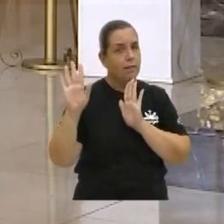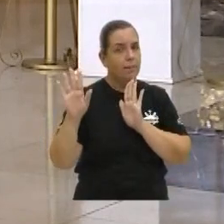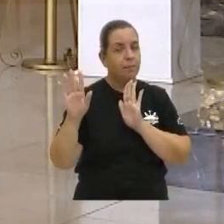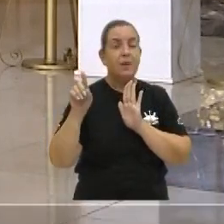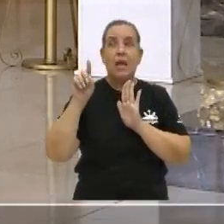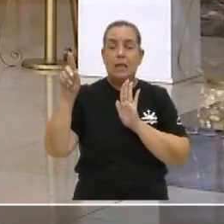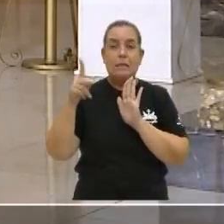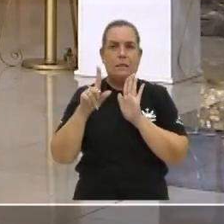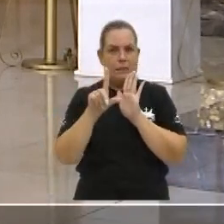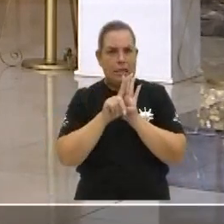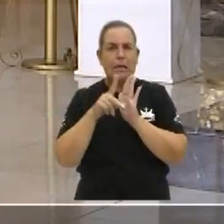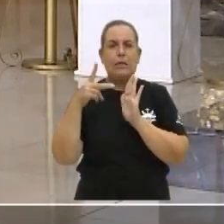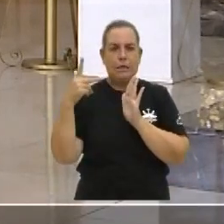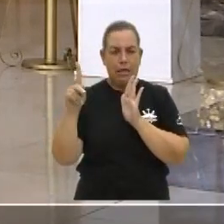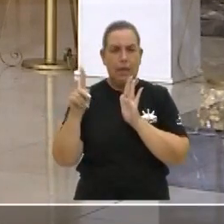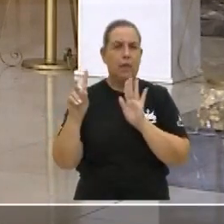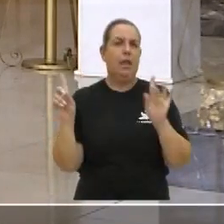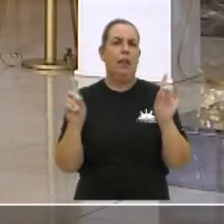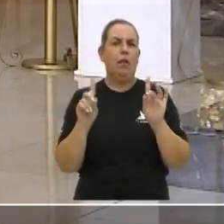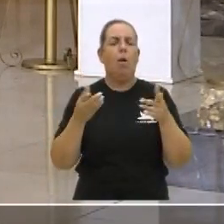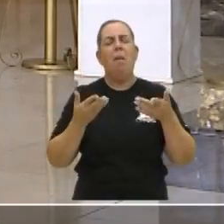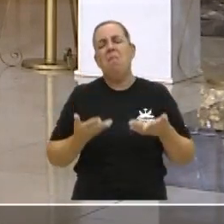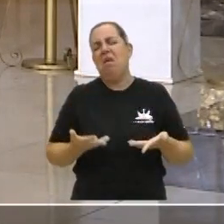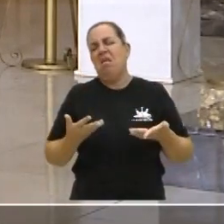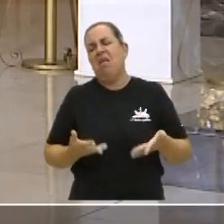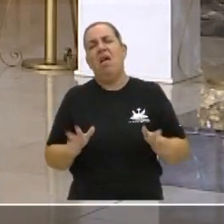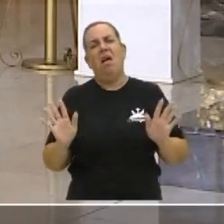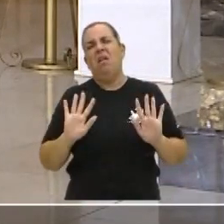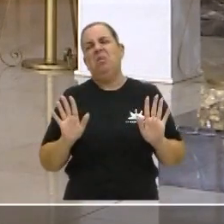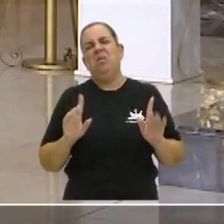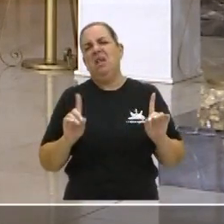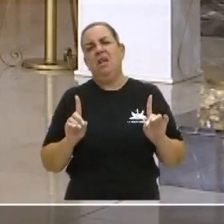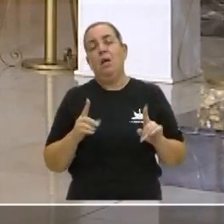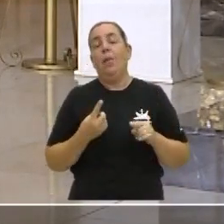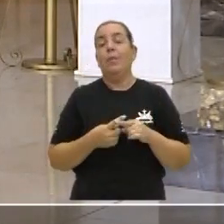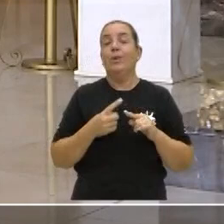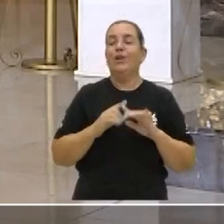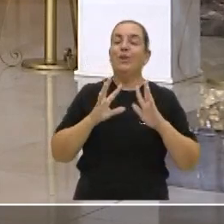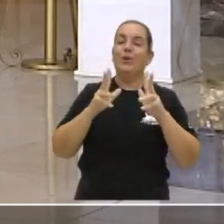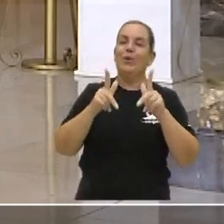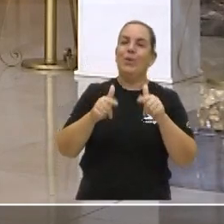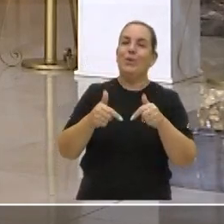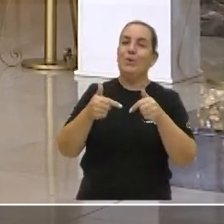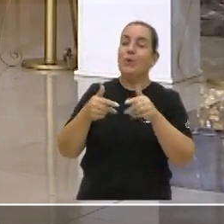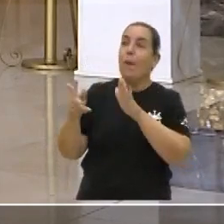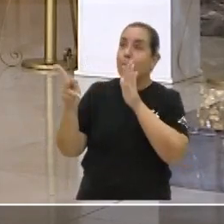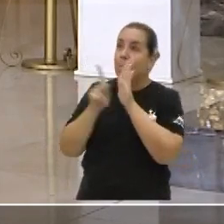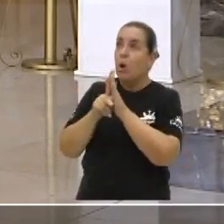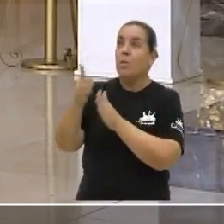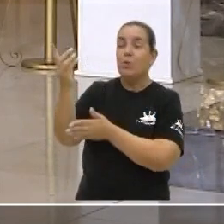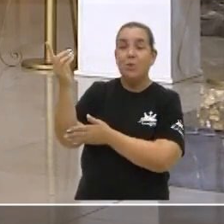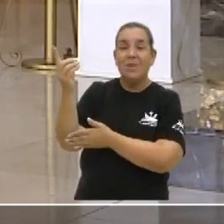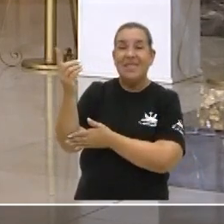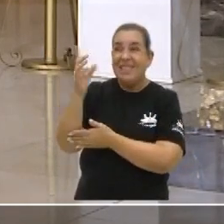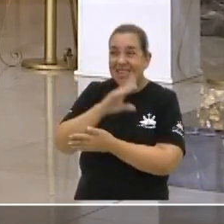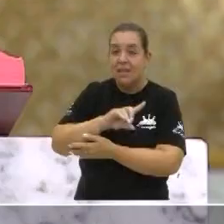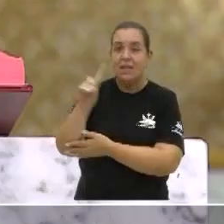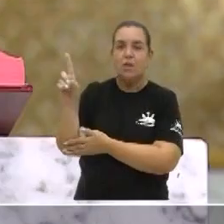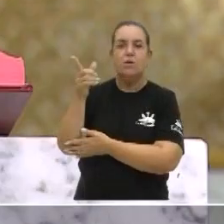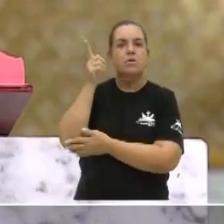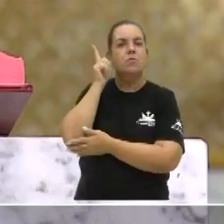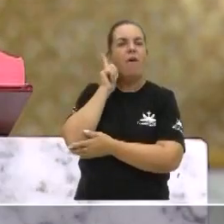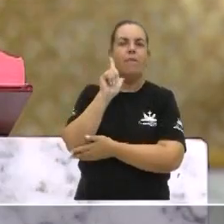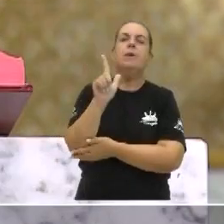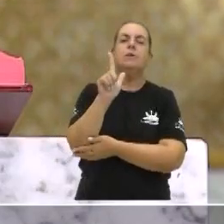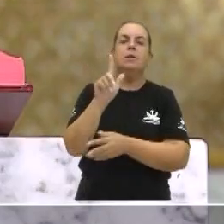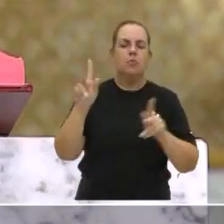os seus mandamentos não são pesados, pois todo o que nasceu de Deus vence o mundo.